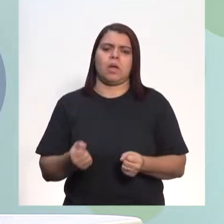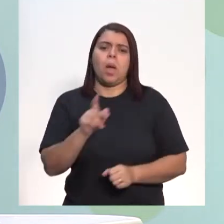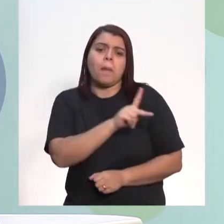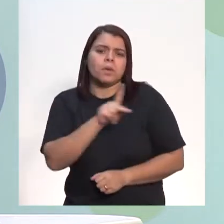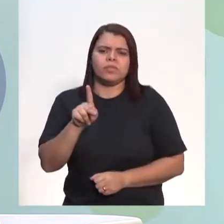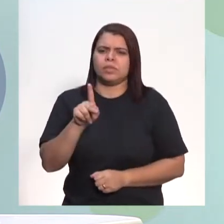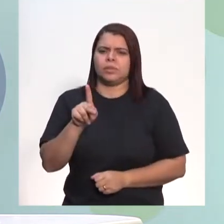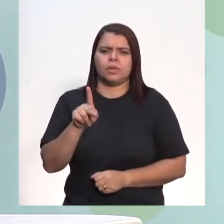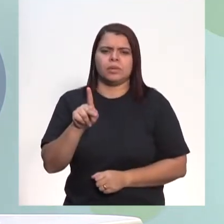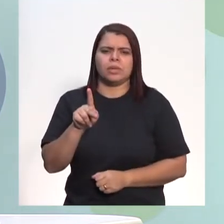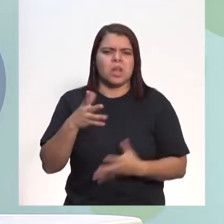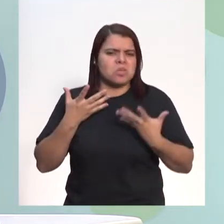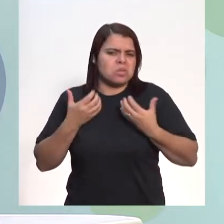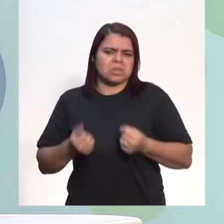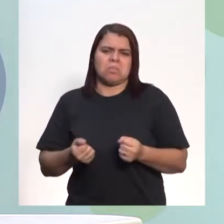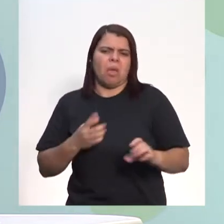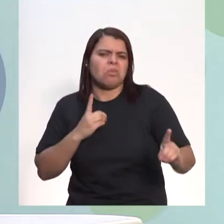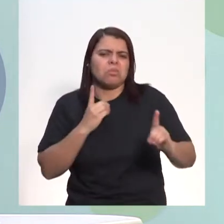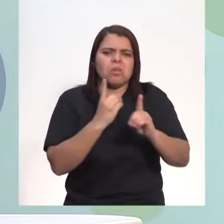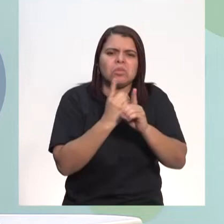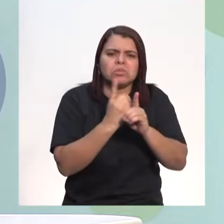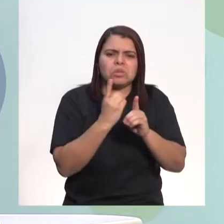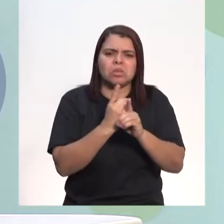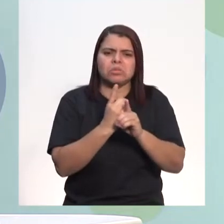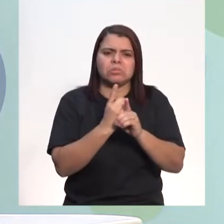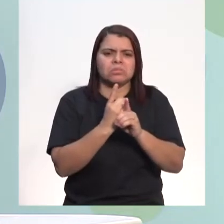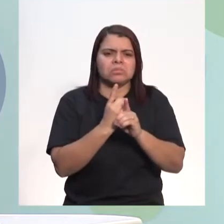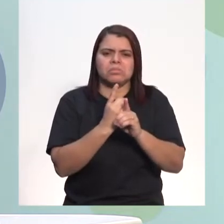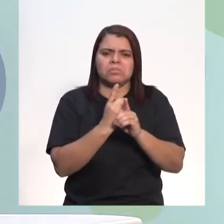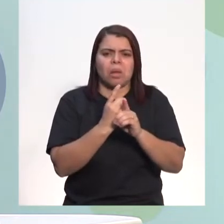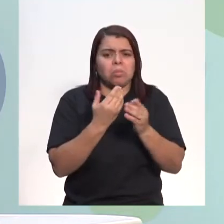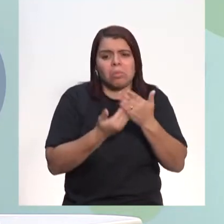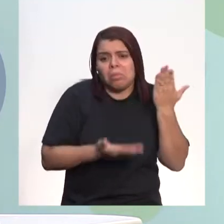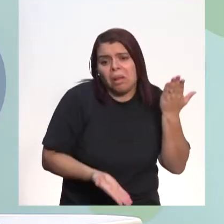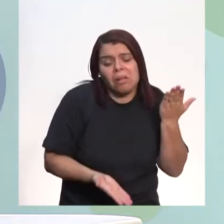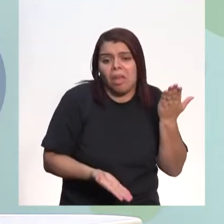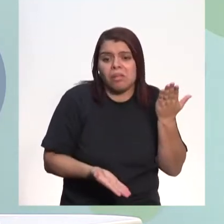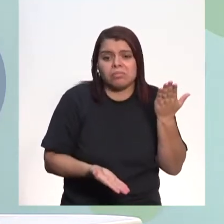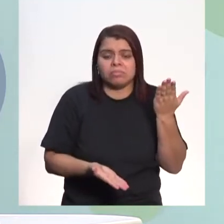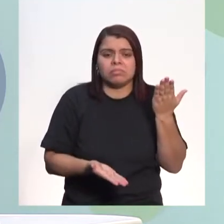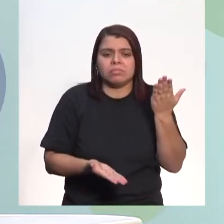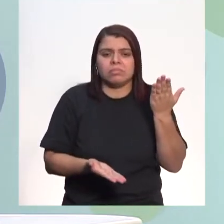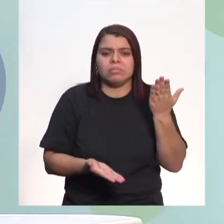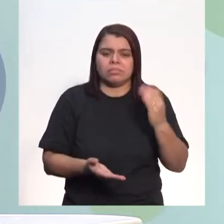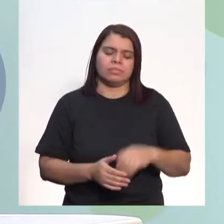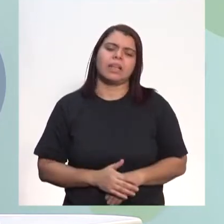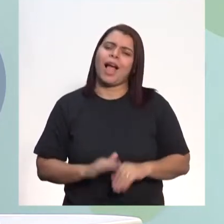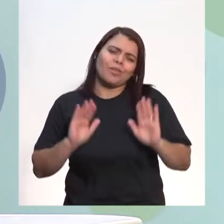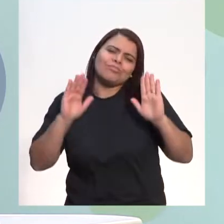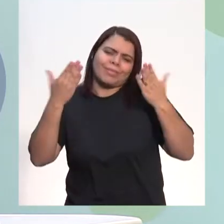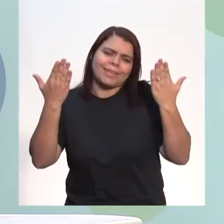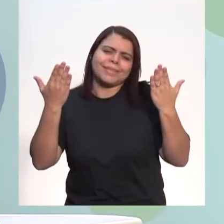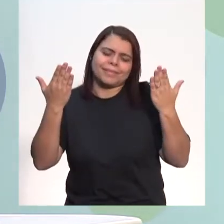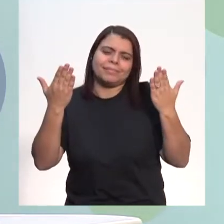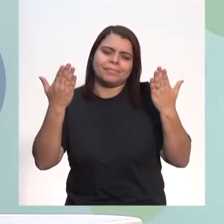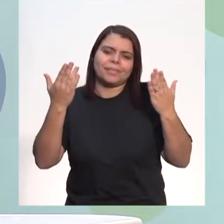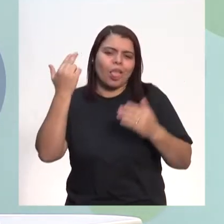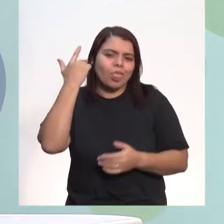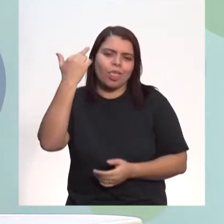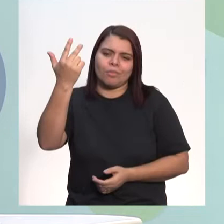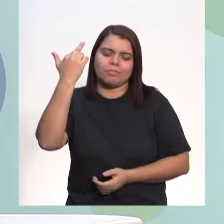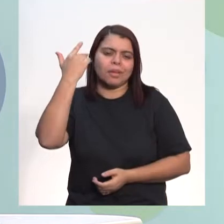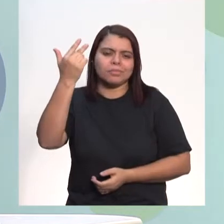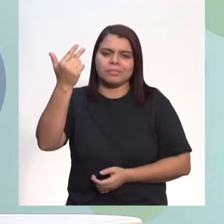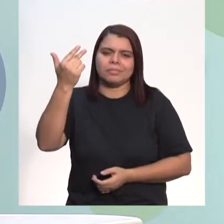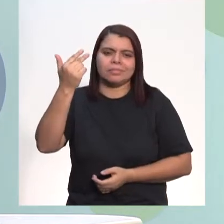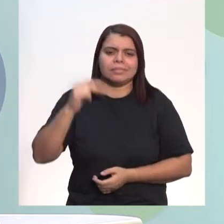não receberam, não encontraram, de repente acabaram deletando sem querer, essas coisas acontecem, é normal, né?